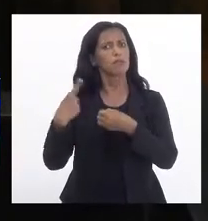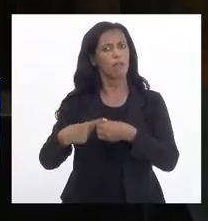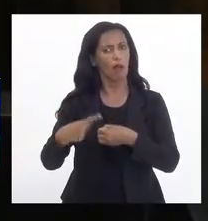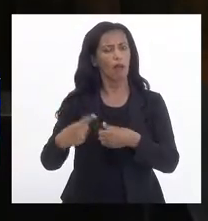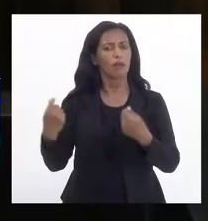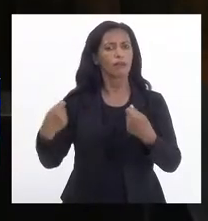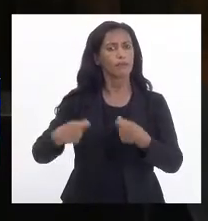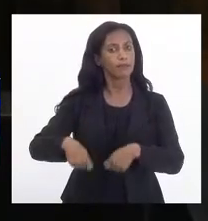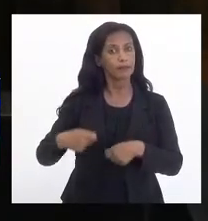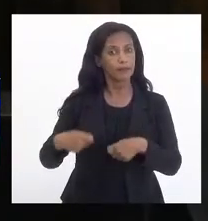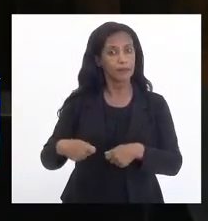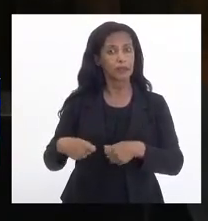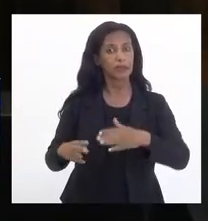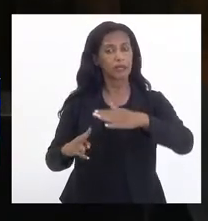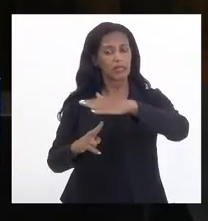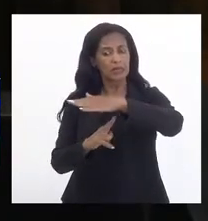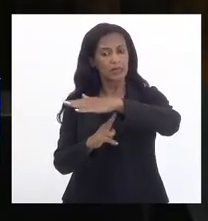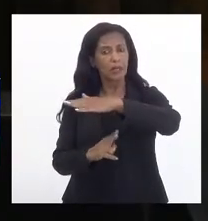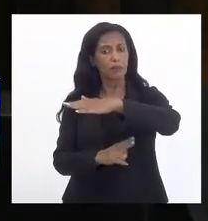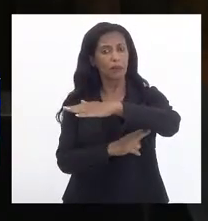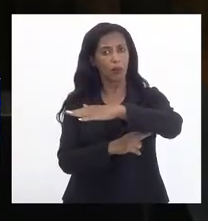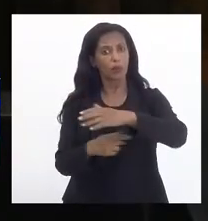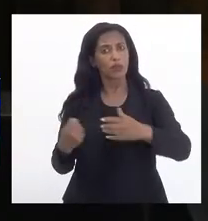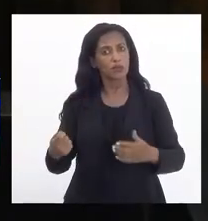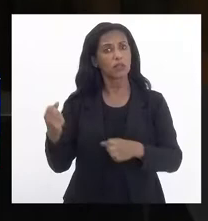precisa que essa ponte seja feita.